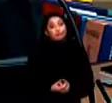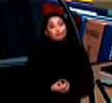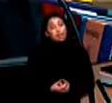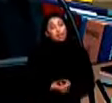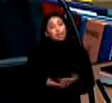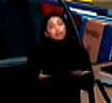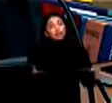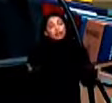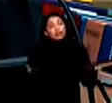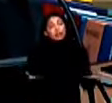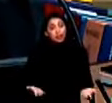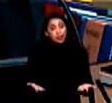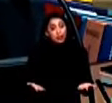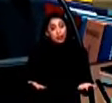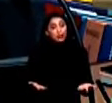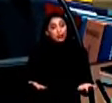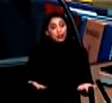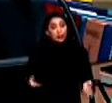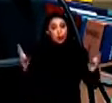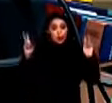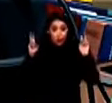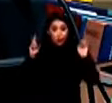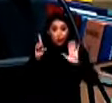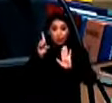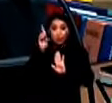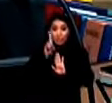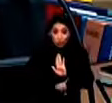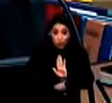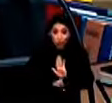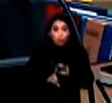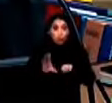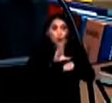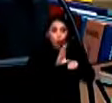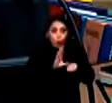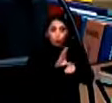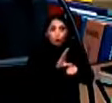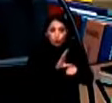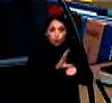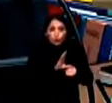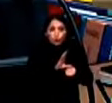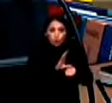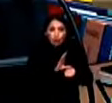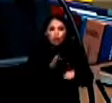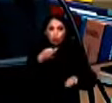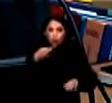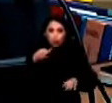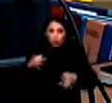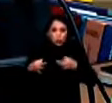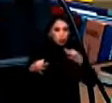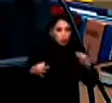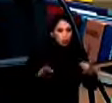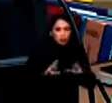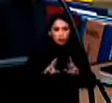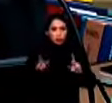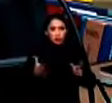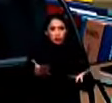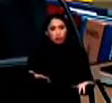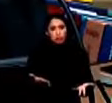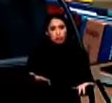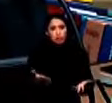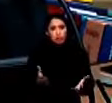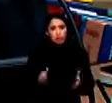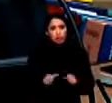Então, a questão aqui é de direito constitucional, de contraditório, sob a minha ótica, e de ampla